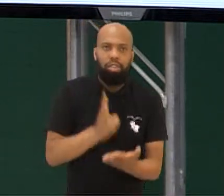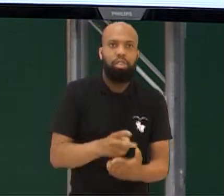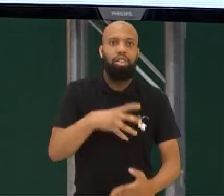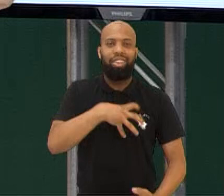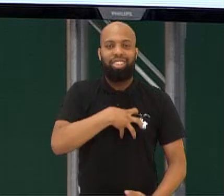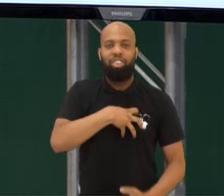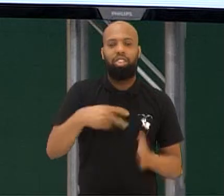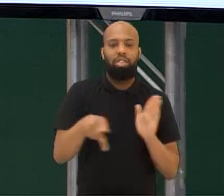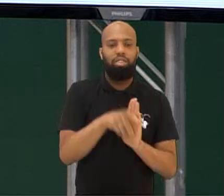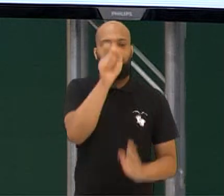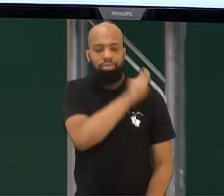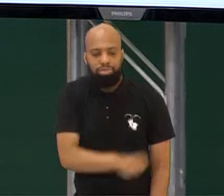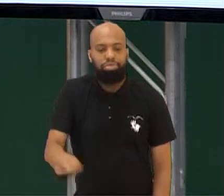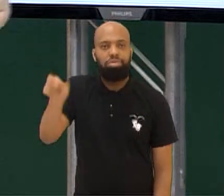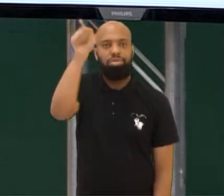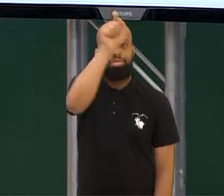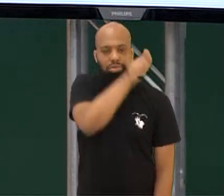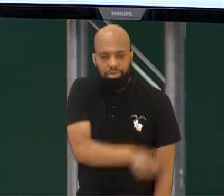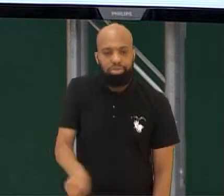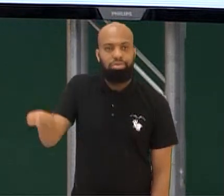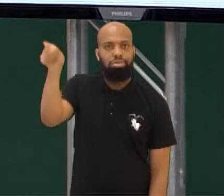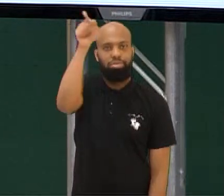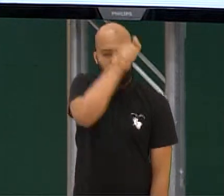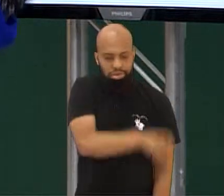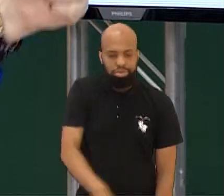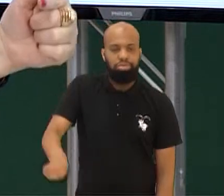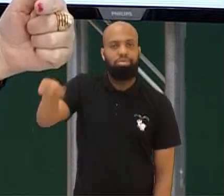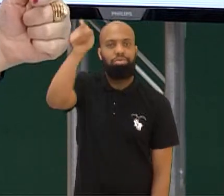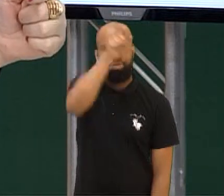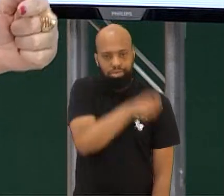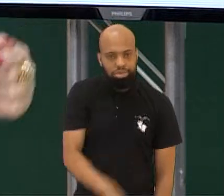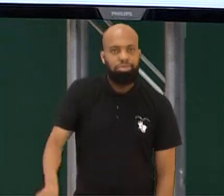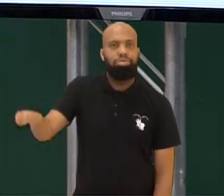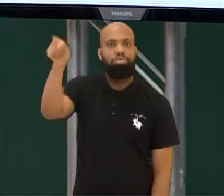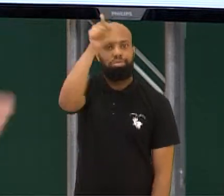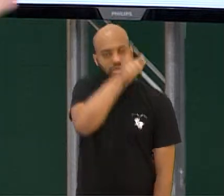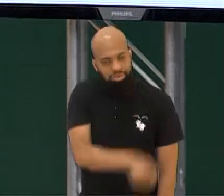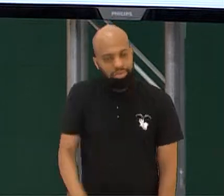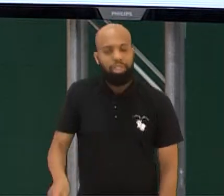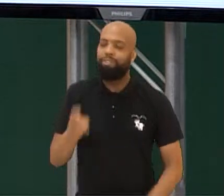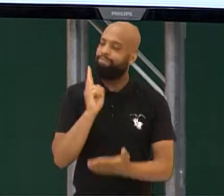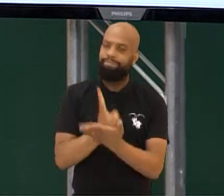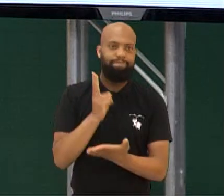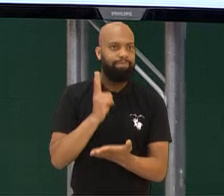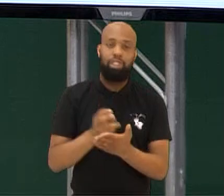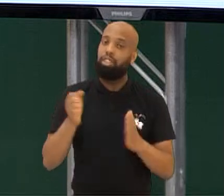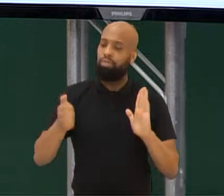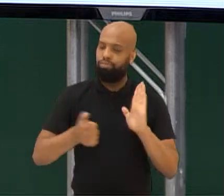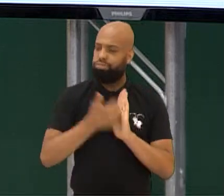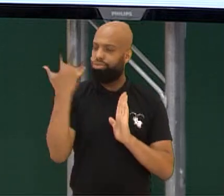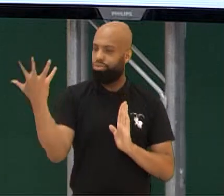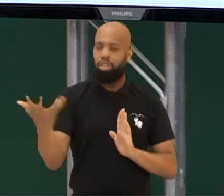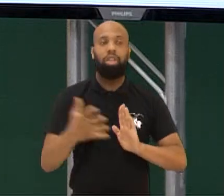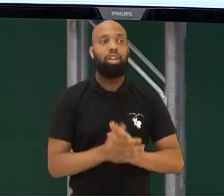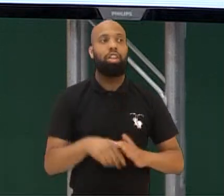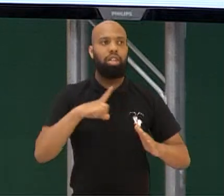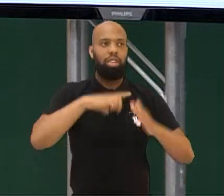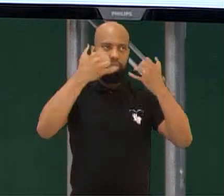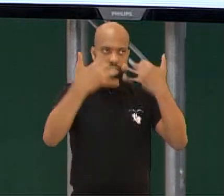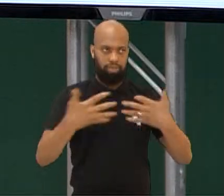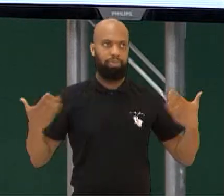movimento continua, ele se repete N vezes, né? Infinitas vezes. Tem uma explicação bem legal aqui para